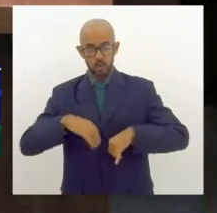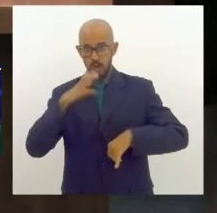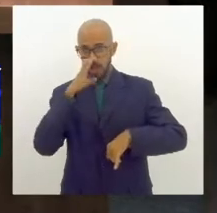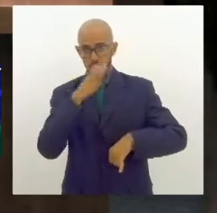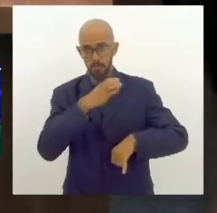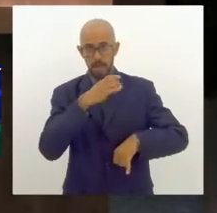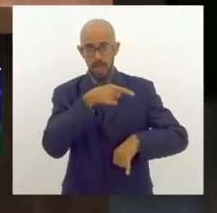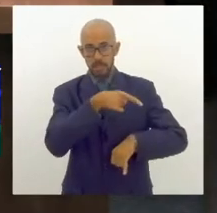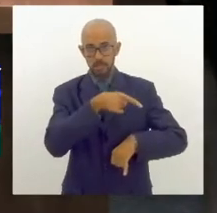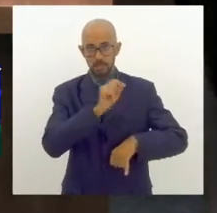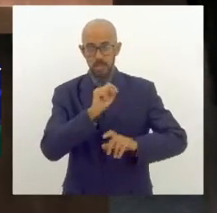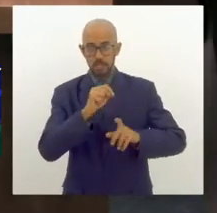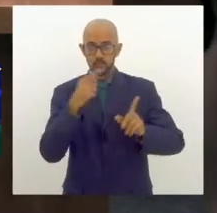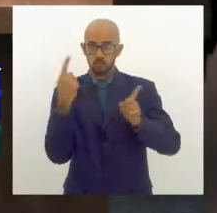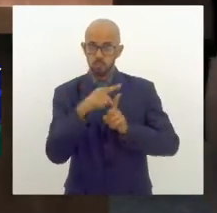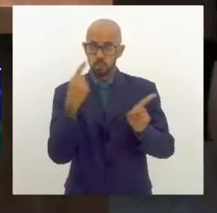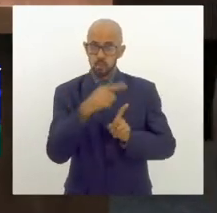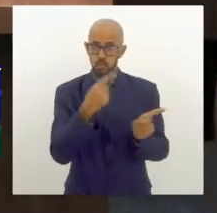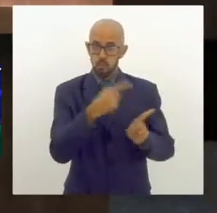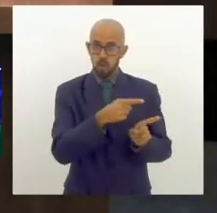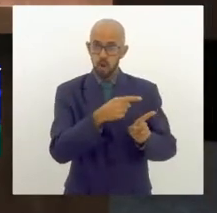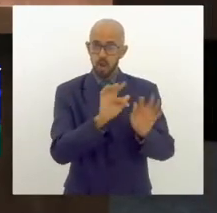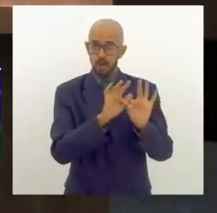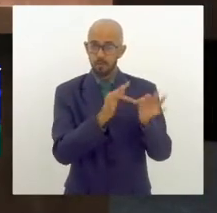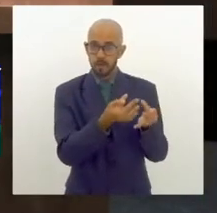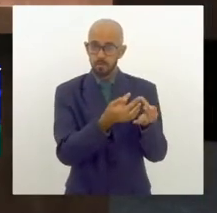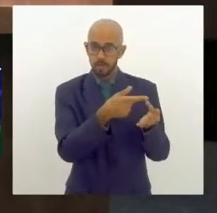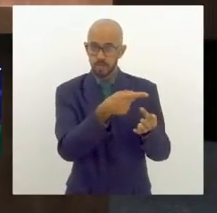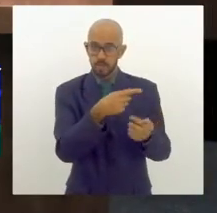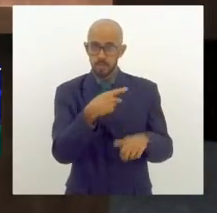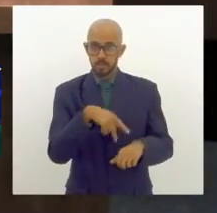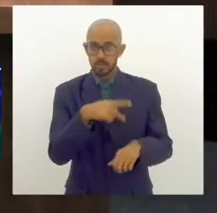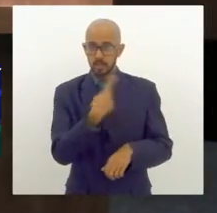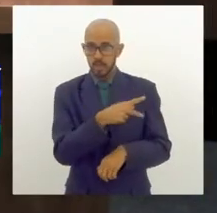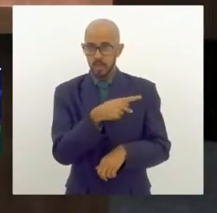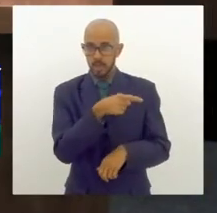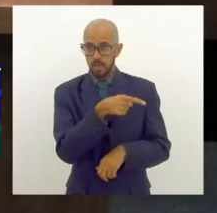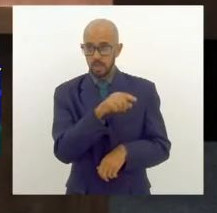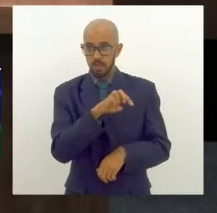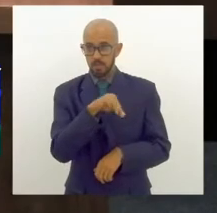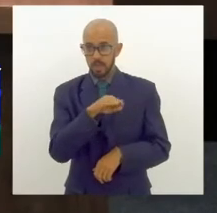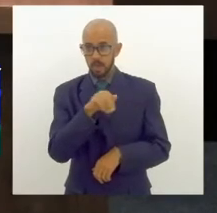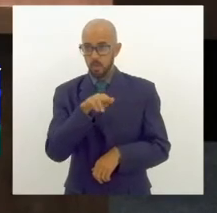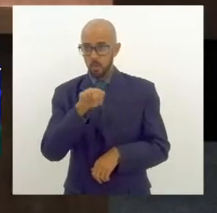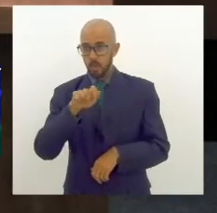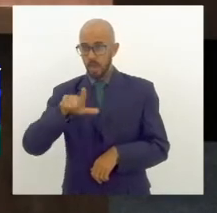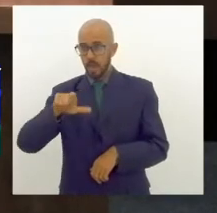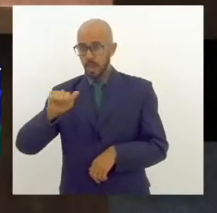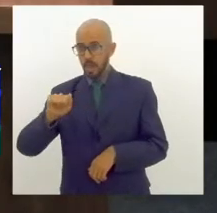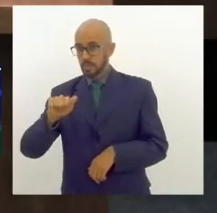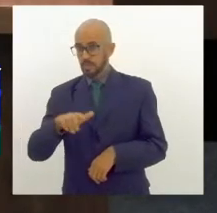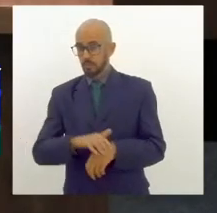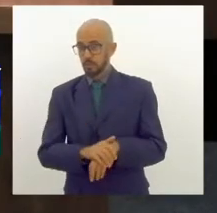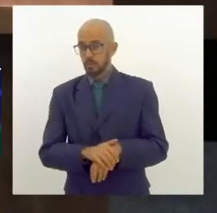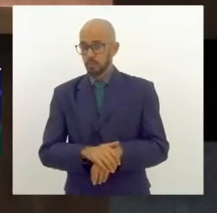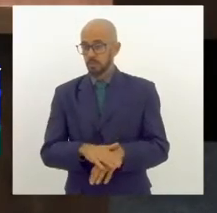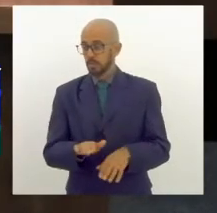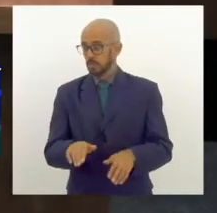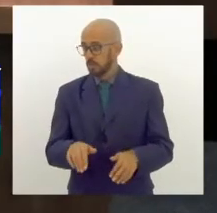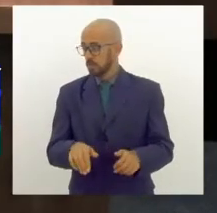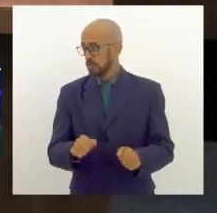contra a sua família, contra a sua integridade física. Manuela, é importante ser dito, foi a nossa,